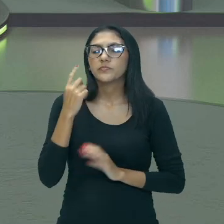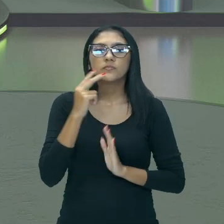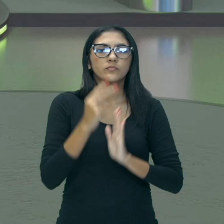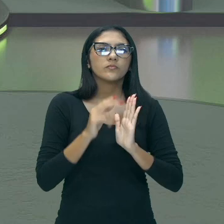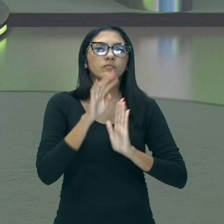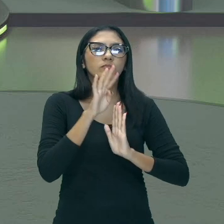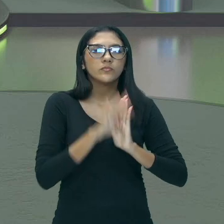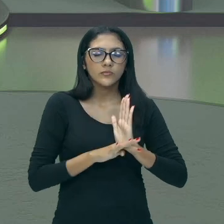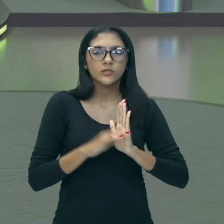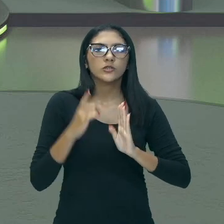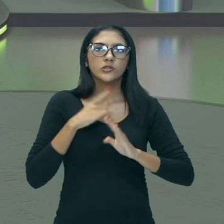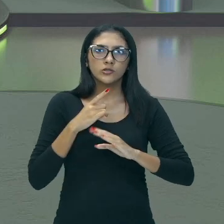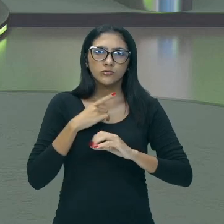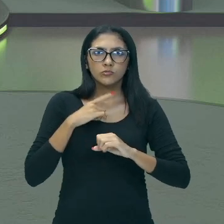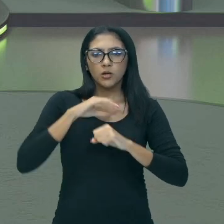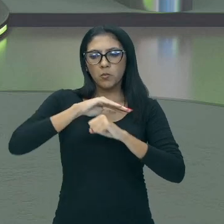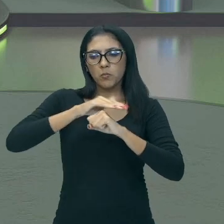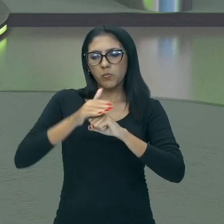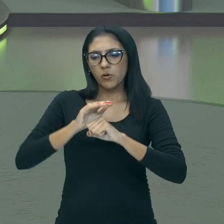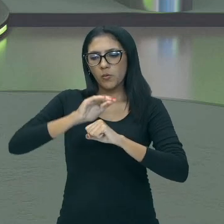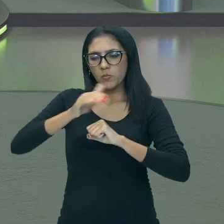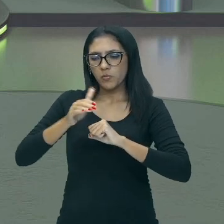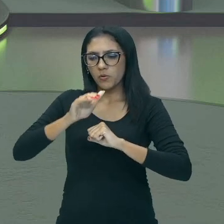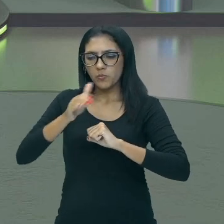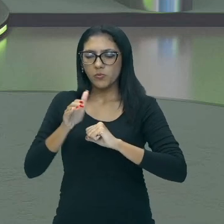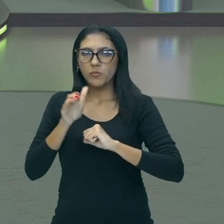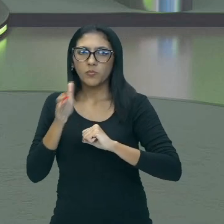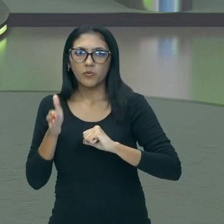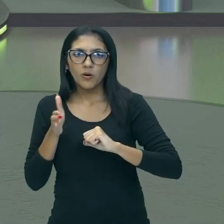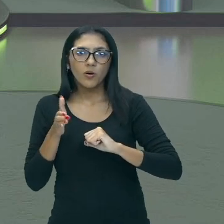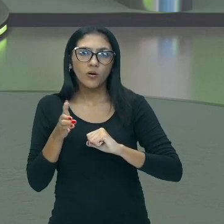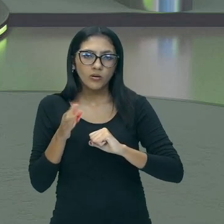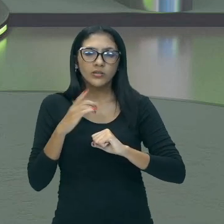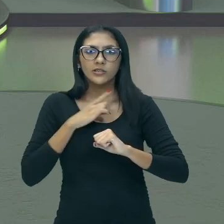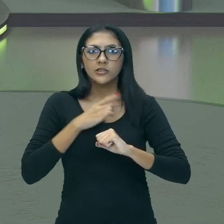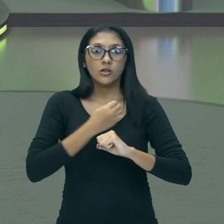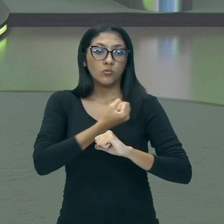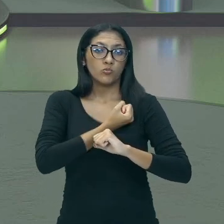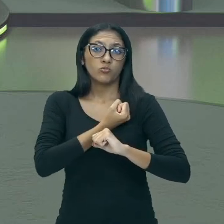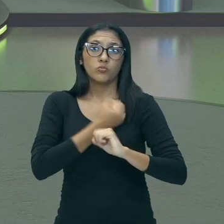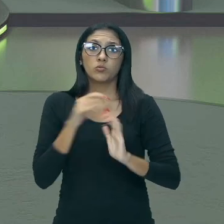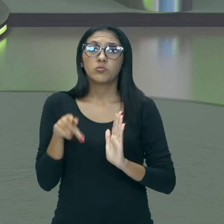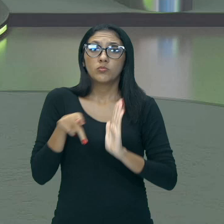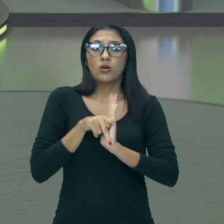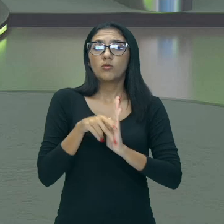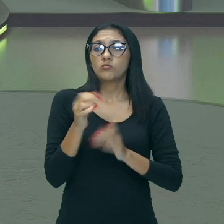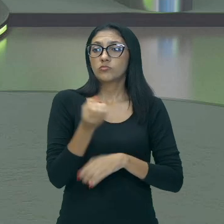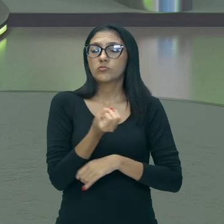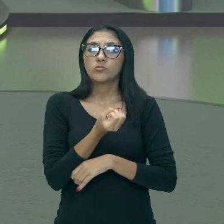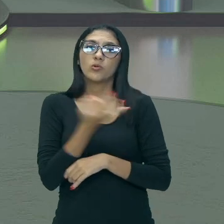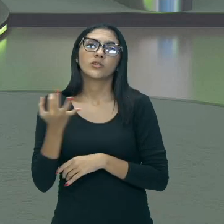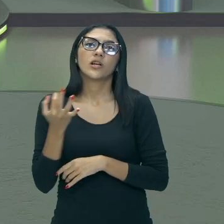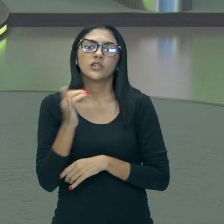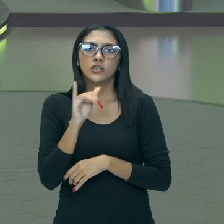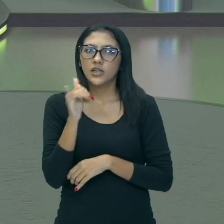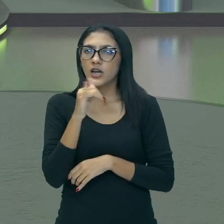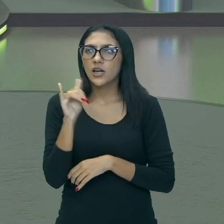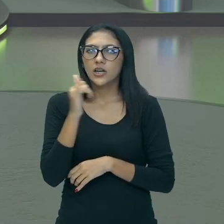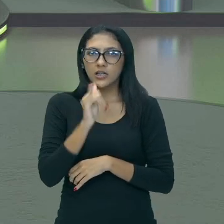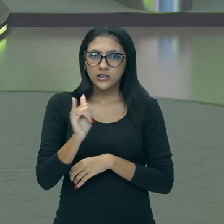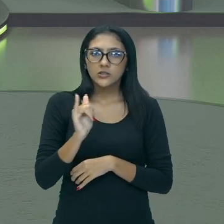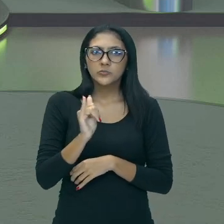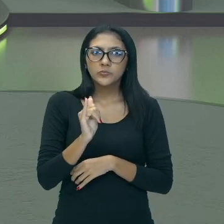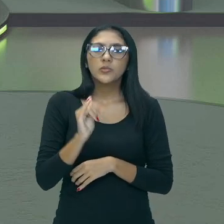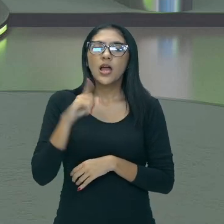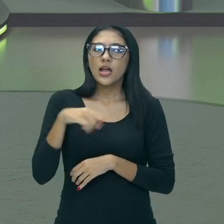órbitas circulares e cada um desses níveis tem um valor determinado de energia, tá? E essa determinação de